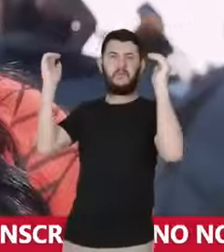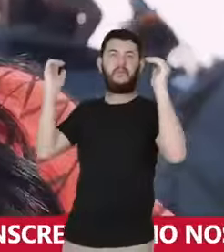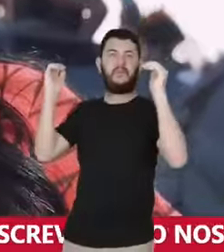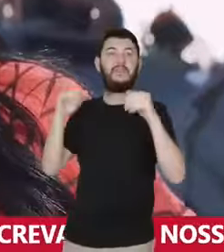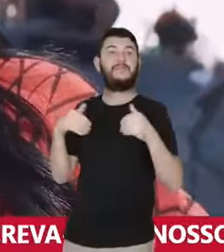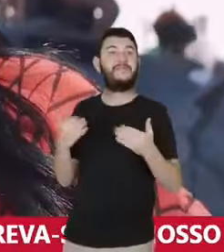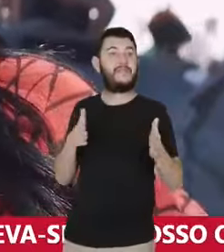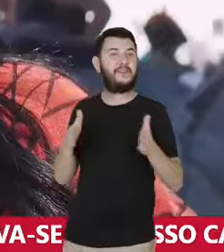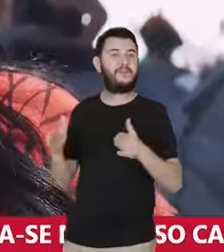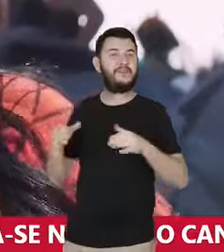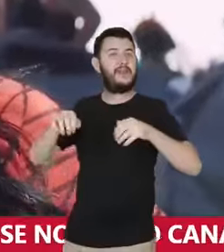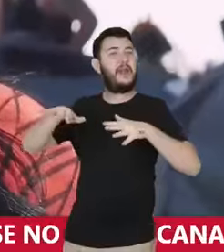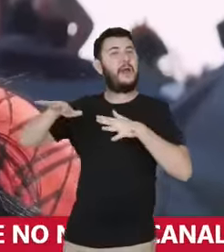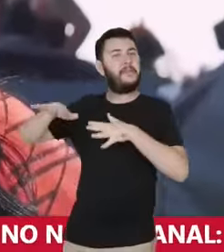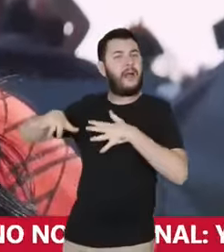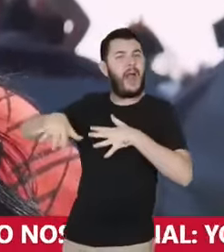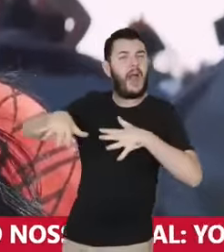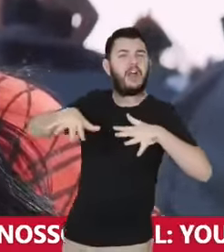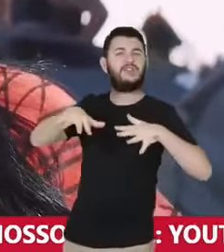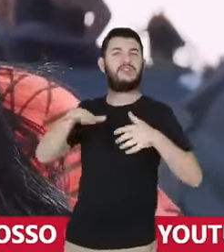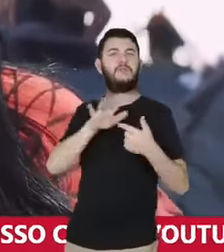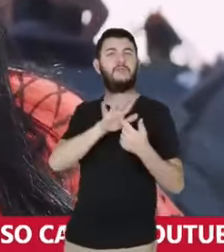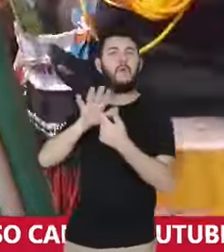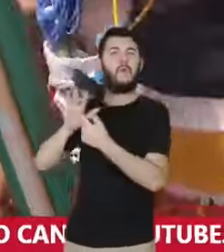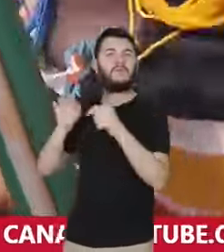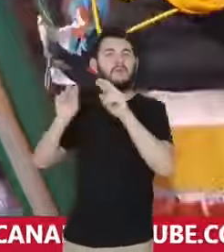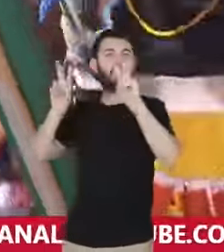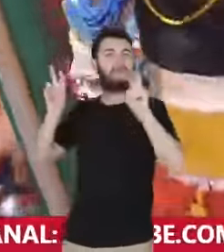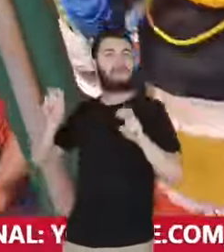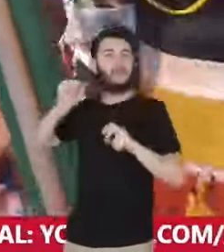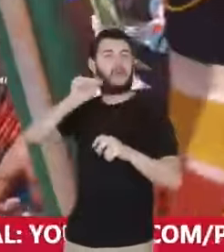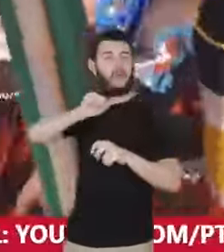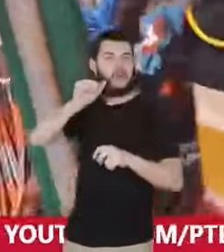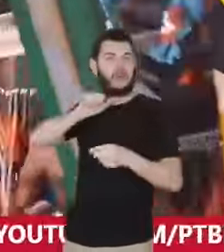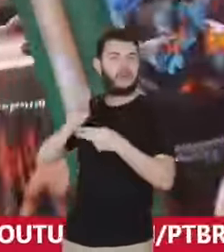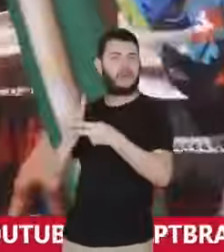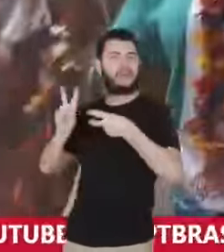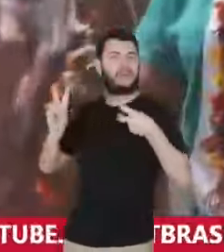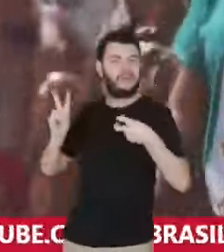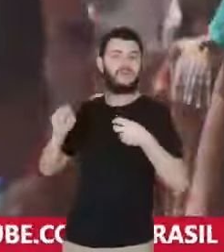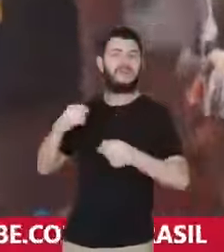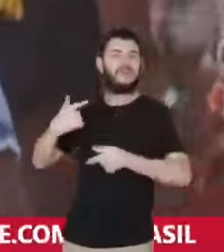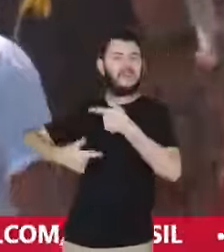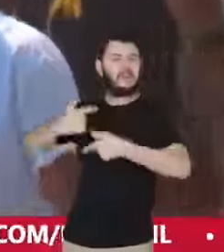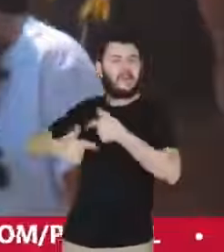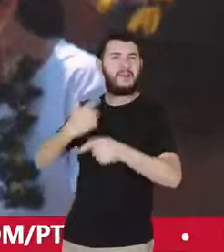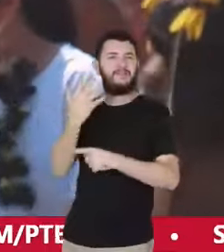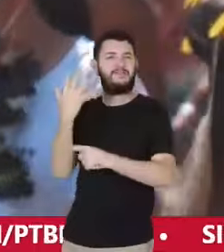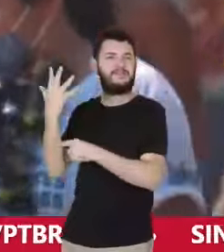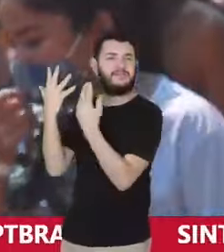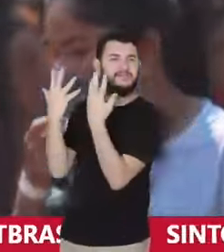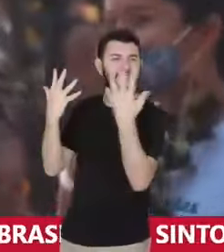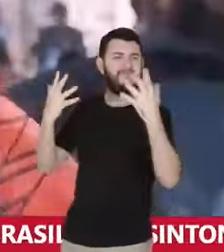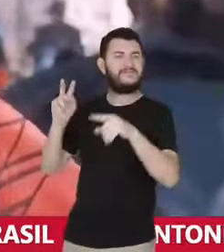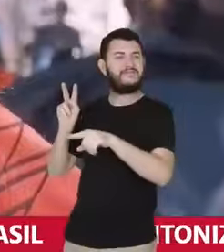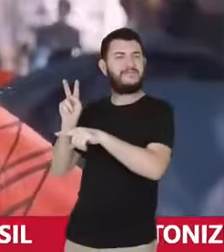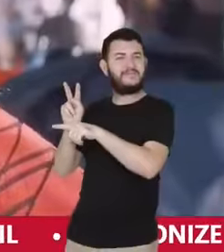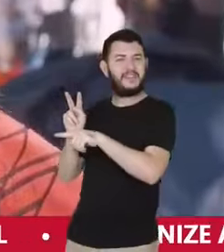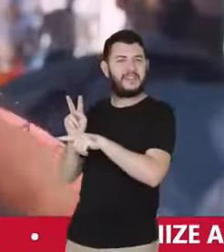como tema mulheres originárias reflorestando mentes para a cura da terra. A humanidade está muito doente, está